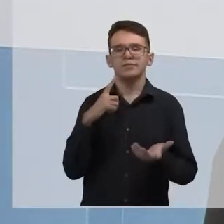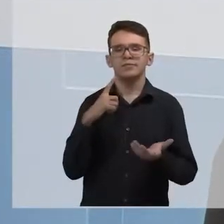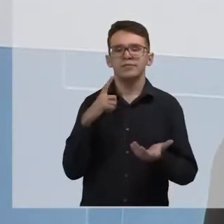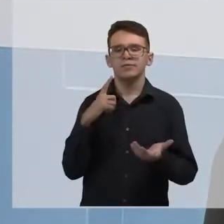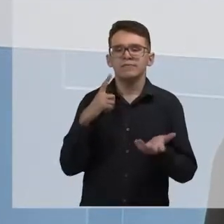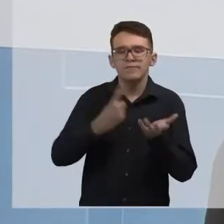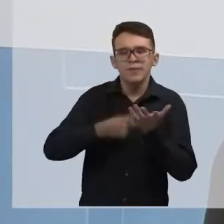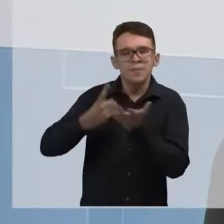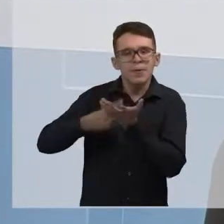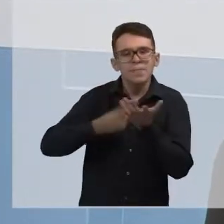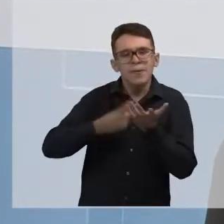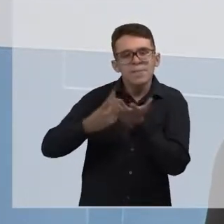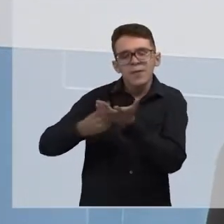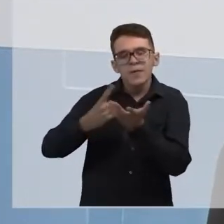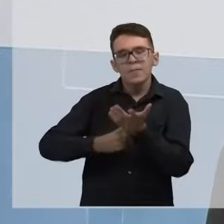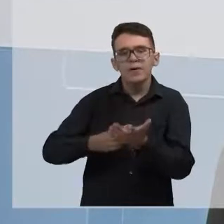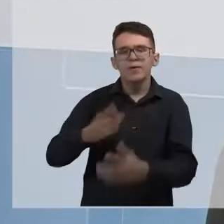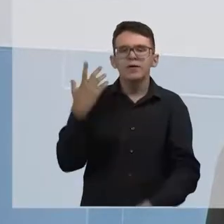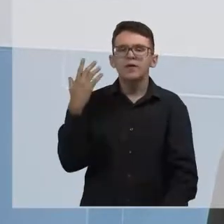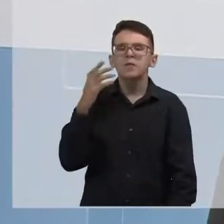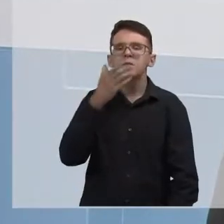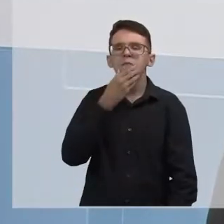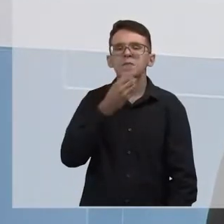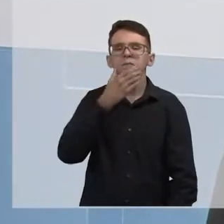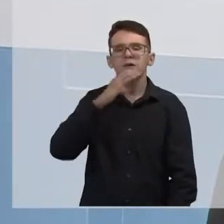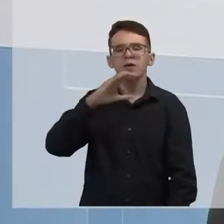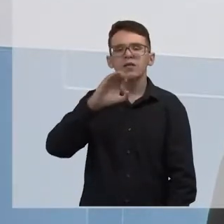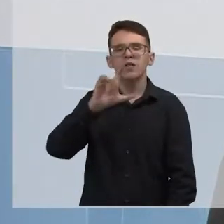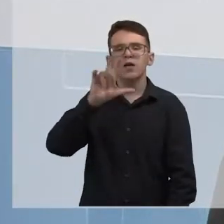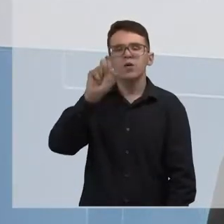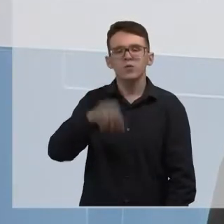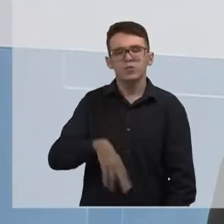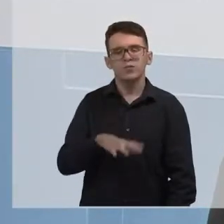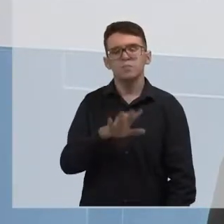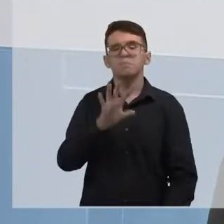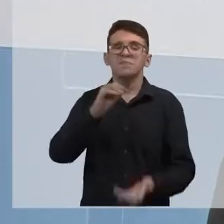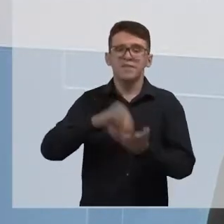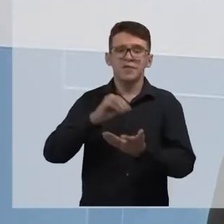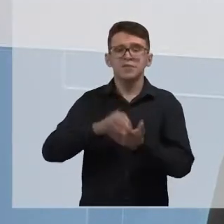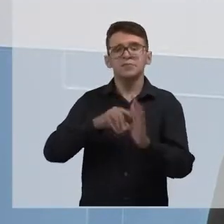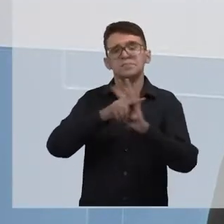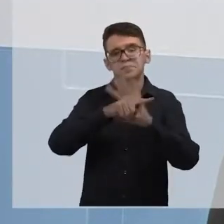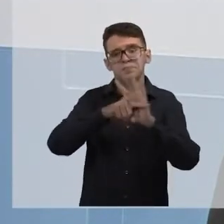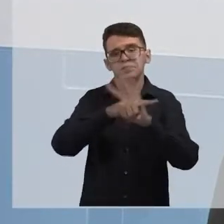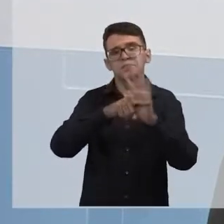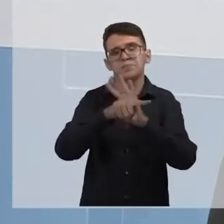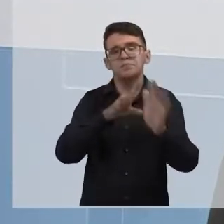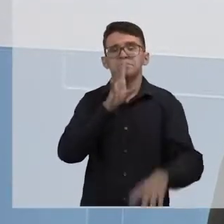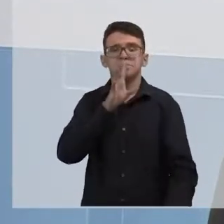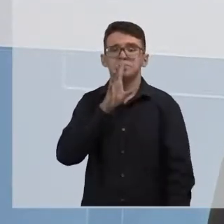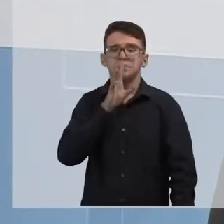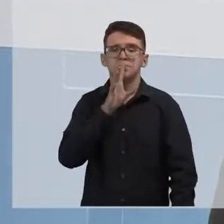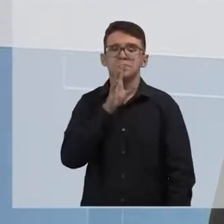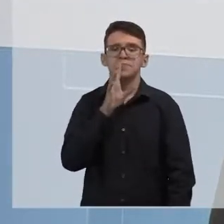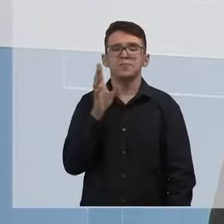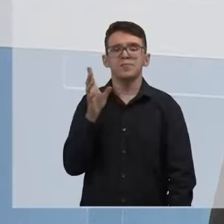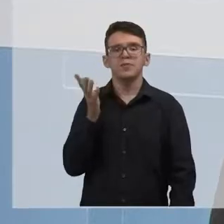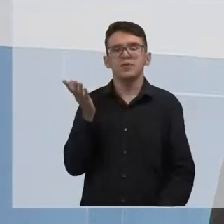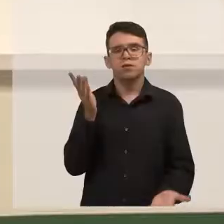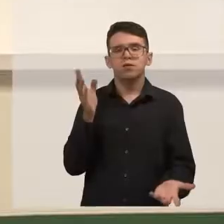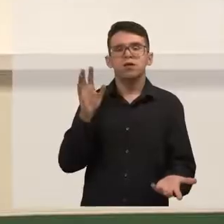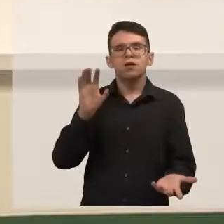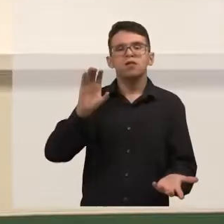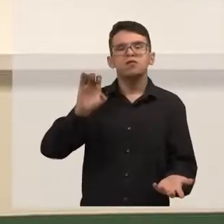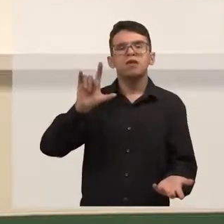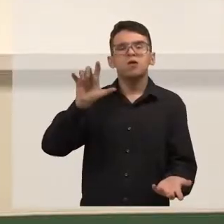do Celso Daniel, daquele tempo, né? Do Celso Daniel, que ainda essa história também está para ser apurada ainda também, né? É um cadáver que nunca foi enterrado, né, Carlos Frederico?